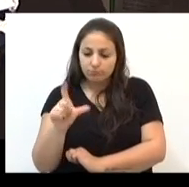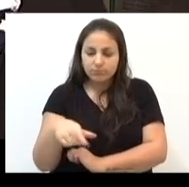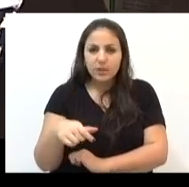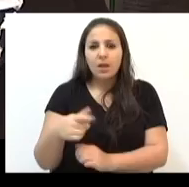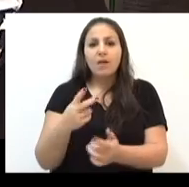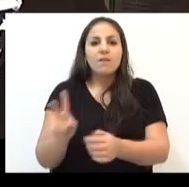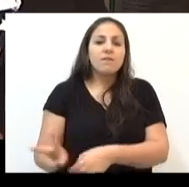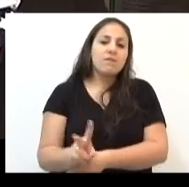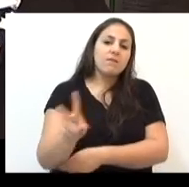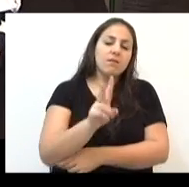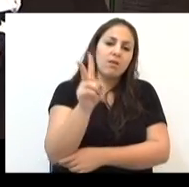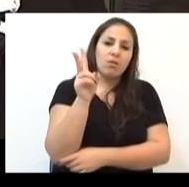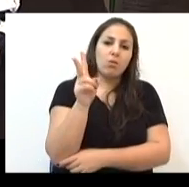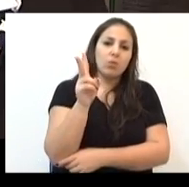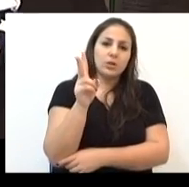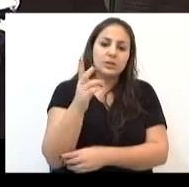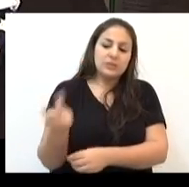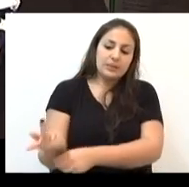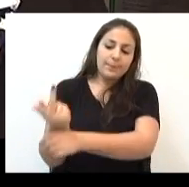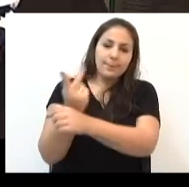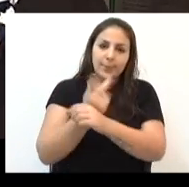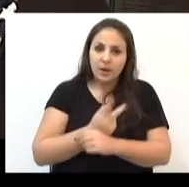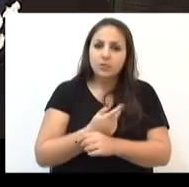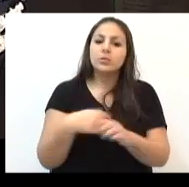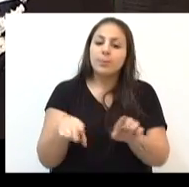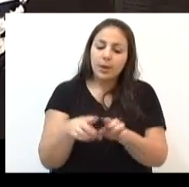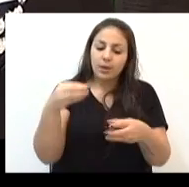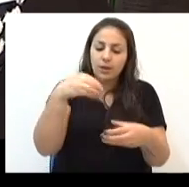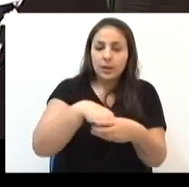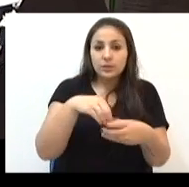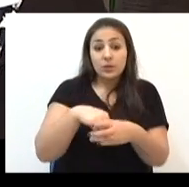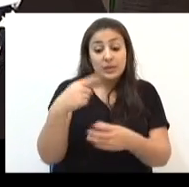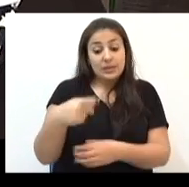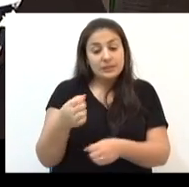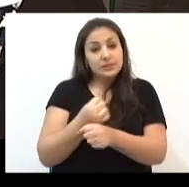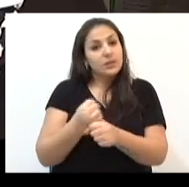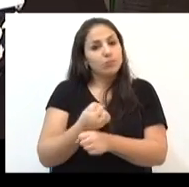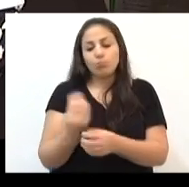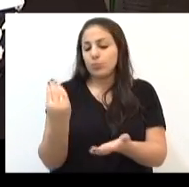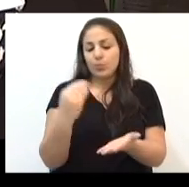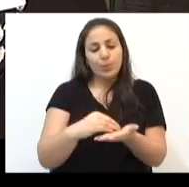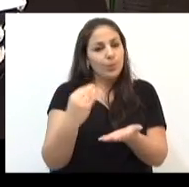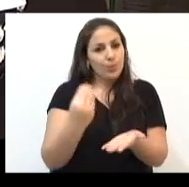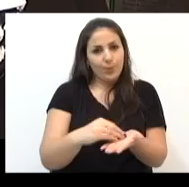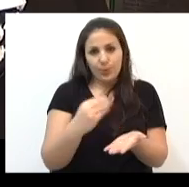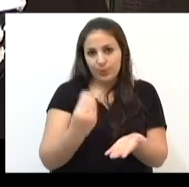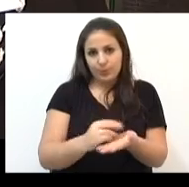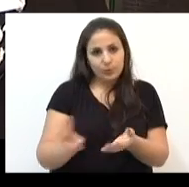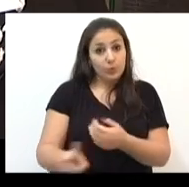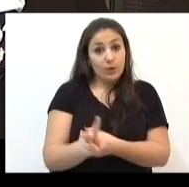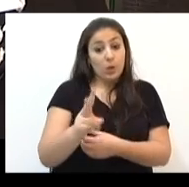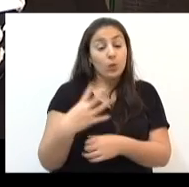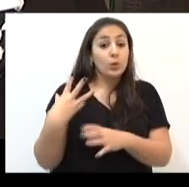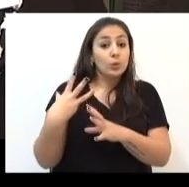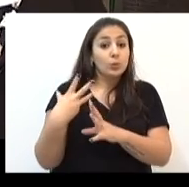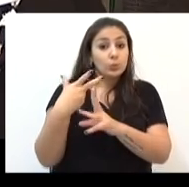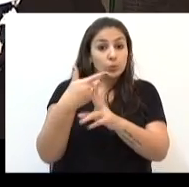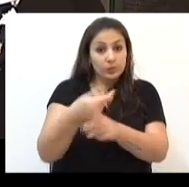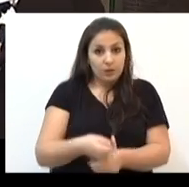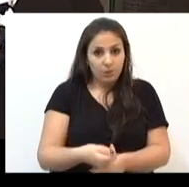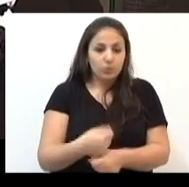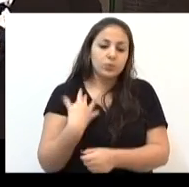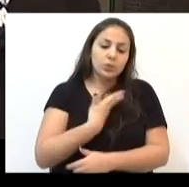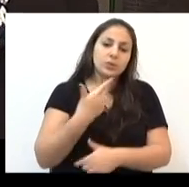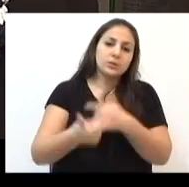que são empréstimos, as transferências de crédito, eles entram aí. Nós, esse ano, optamos por não colocar os valores totais de transferências de crédito,